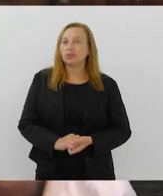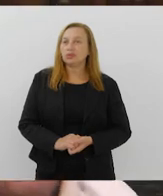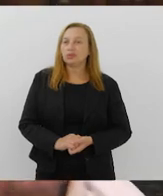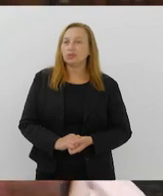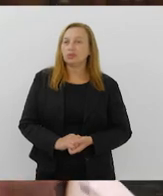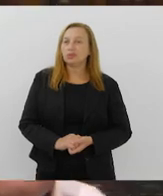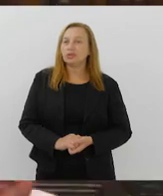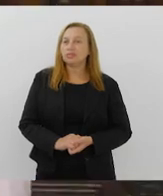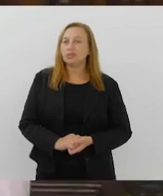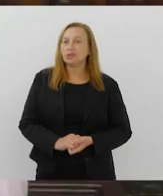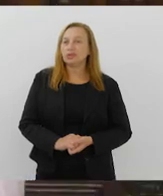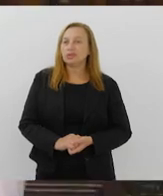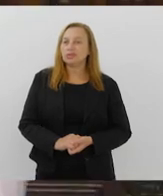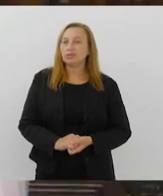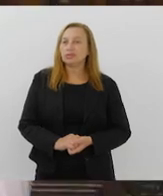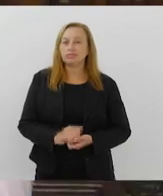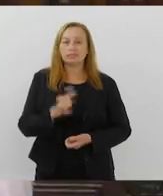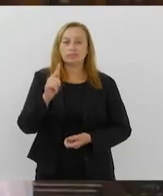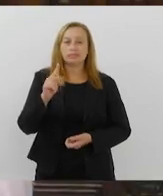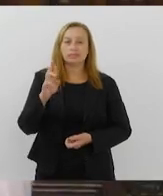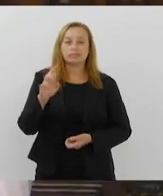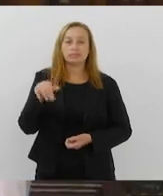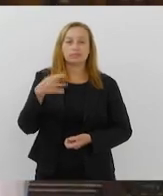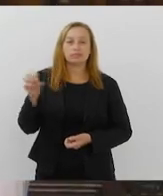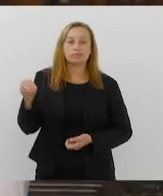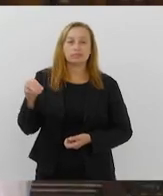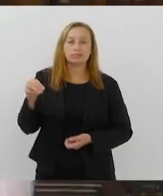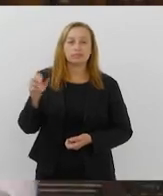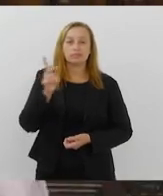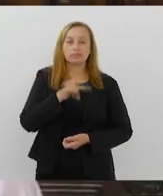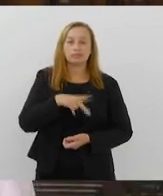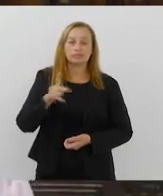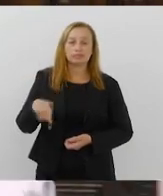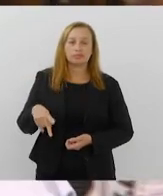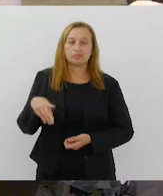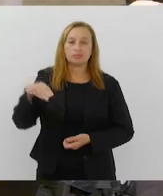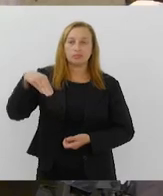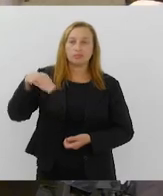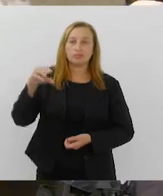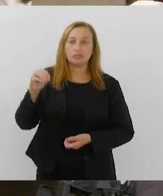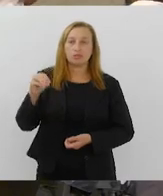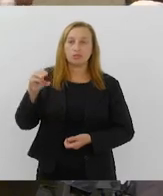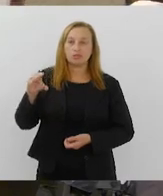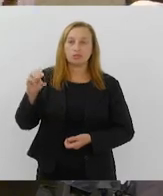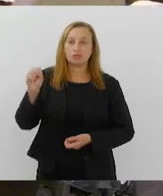Próximo agraciado, grão-mestre Monsueto Gomes, vice-presidente da ABIN-JJ.